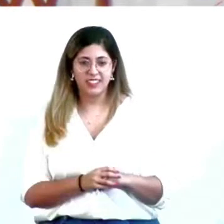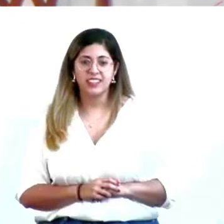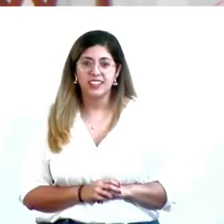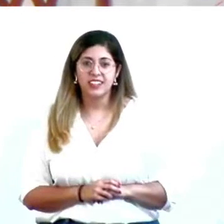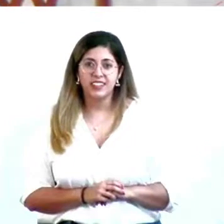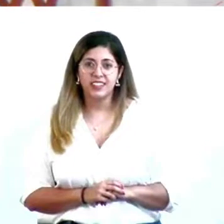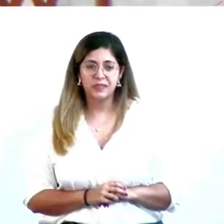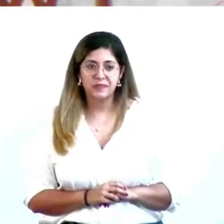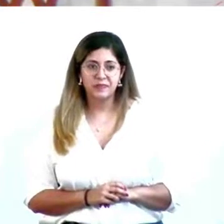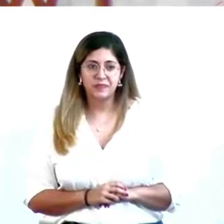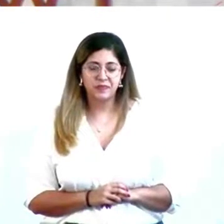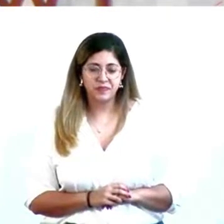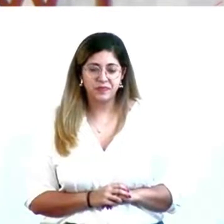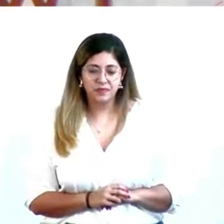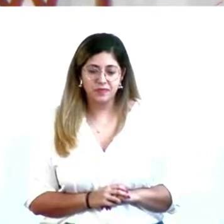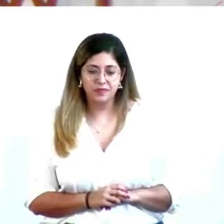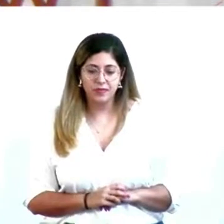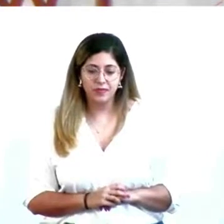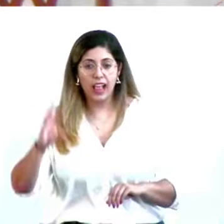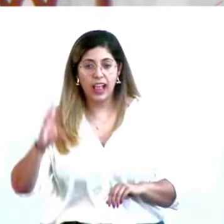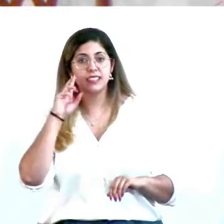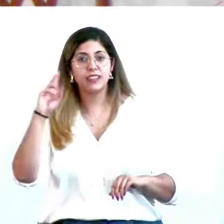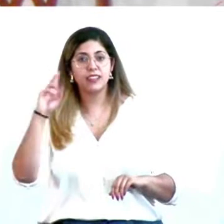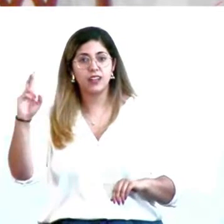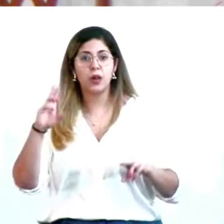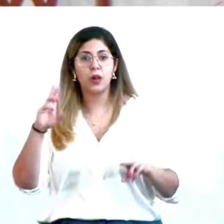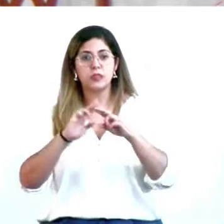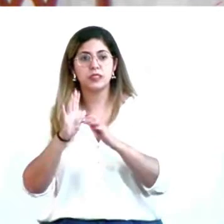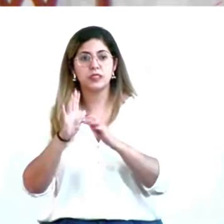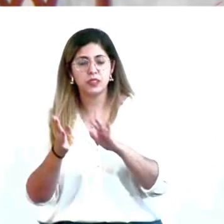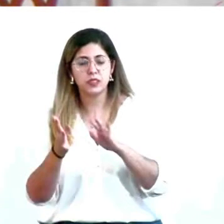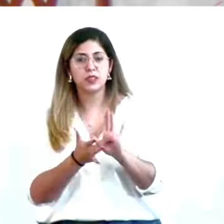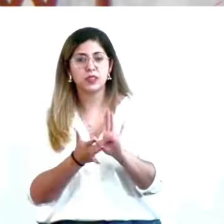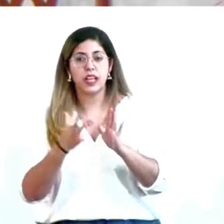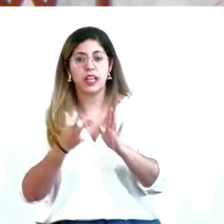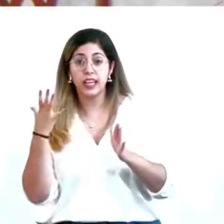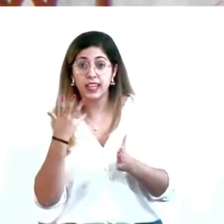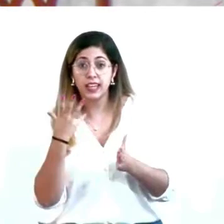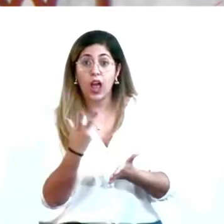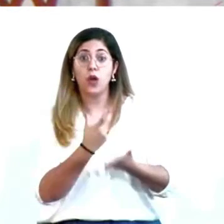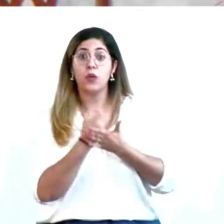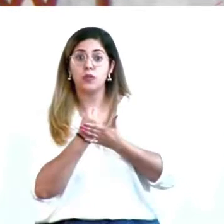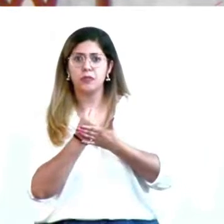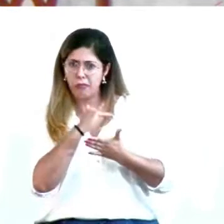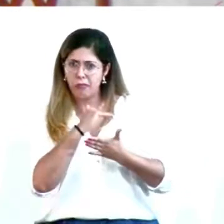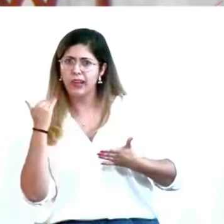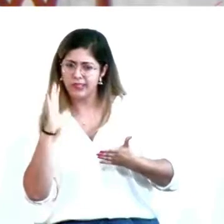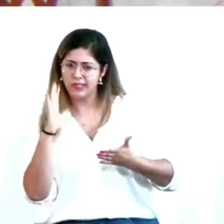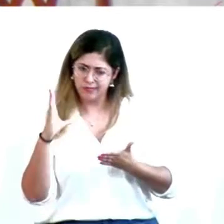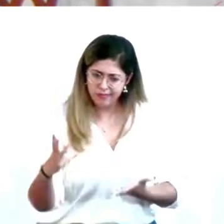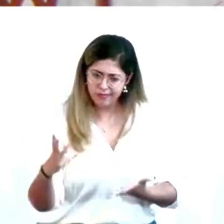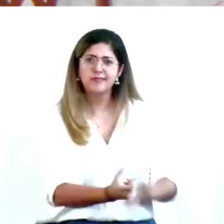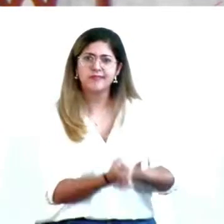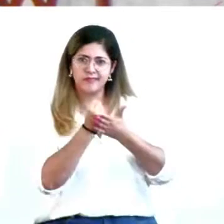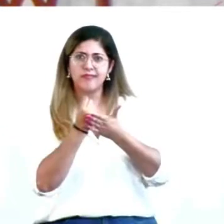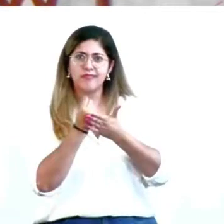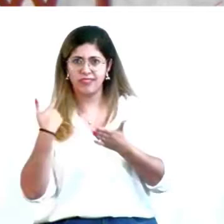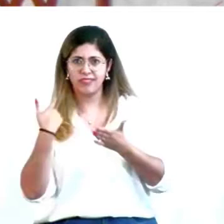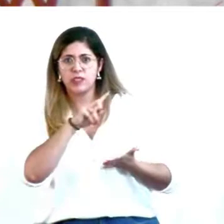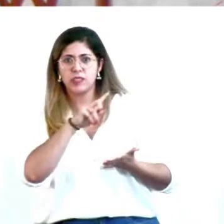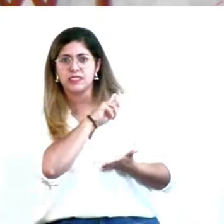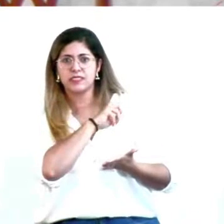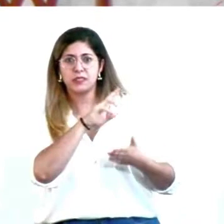havia ensinado. Deus em Cristo nos resgatou da morte, concedendo vida.